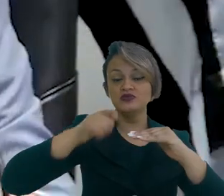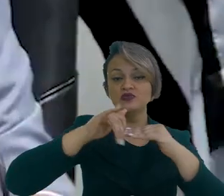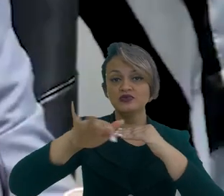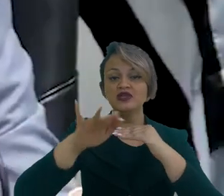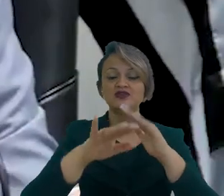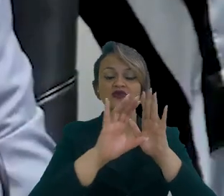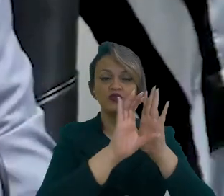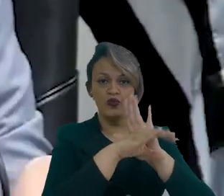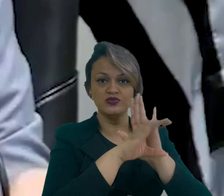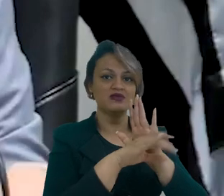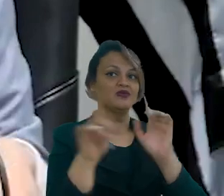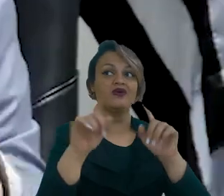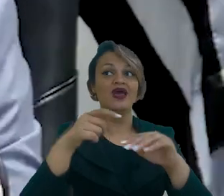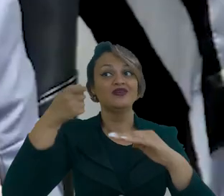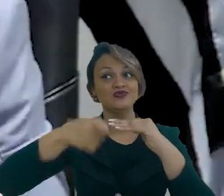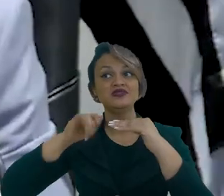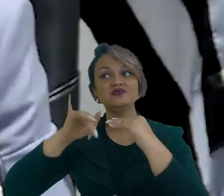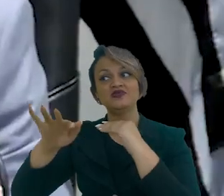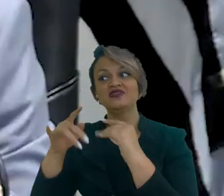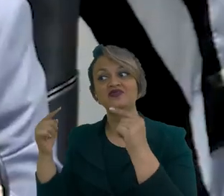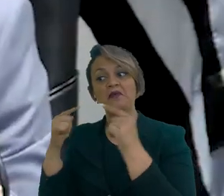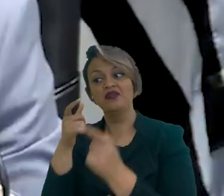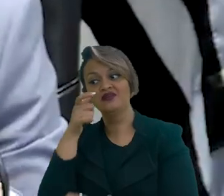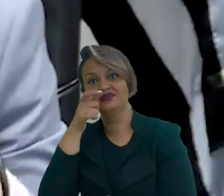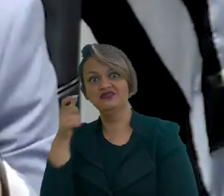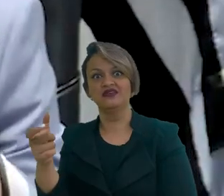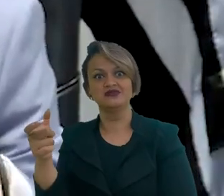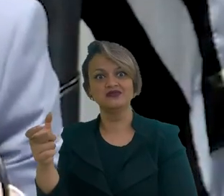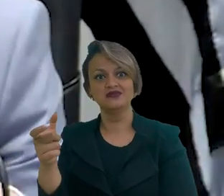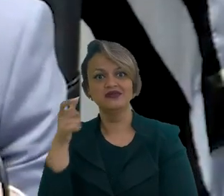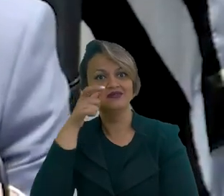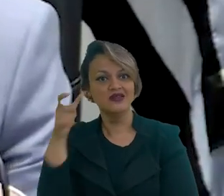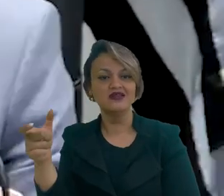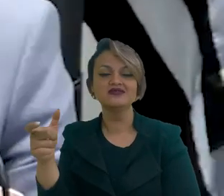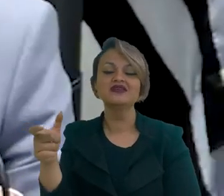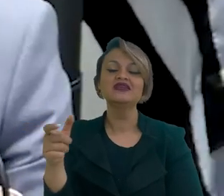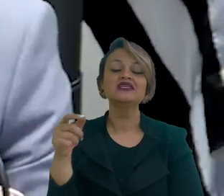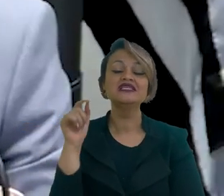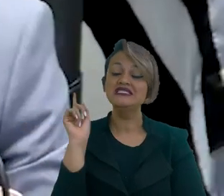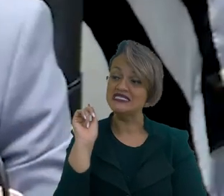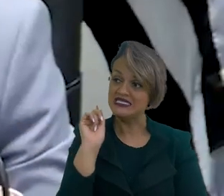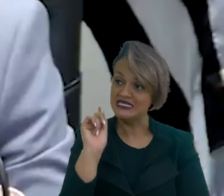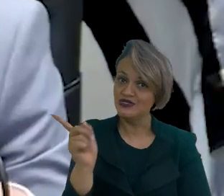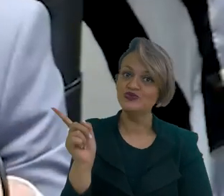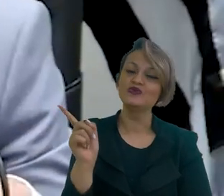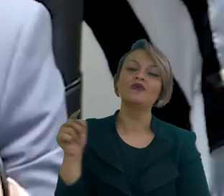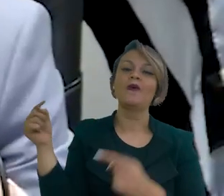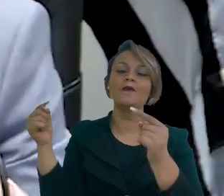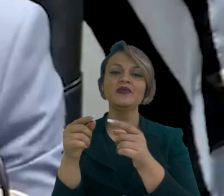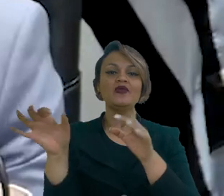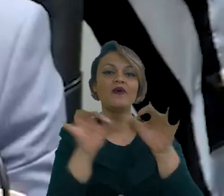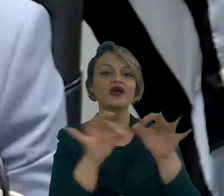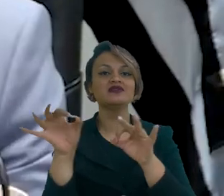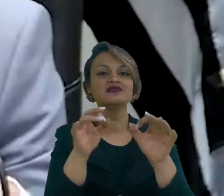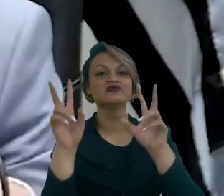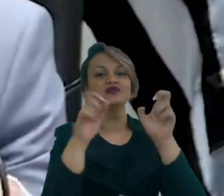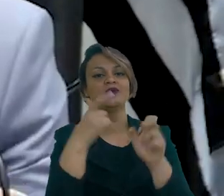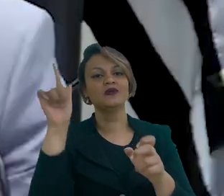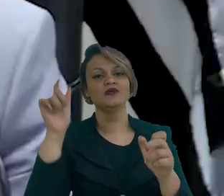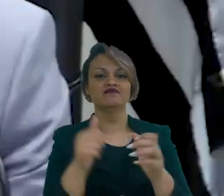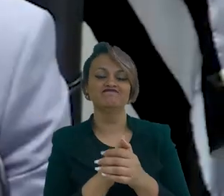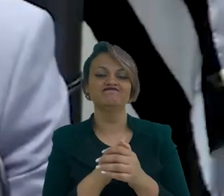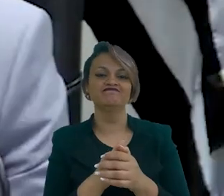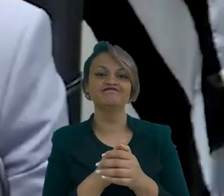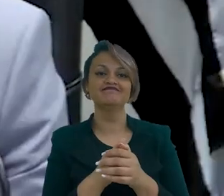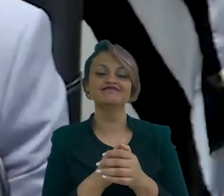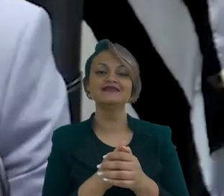jurisprudência dos conceitos mas jurisprudência dos interesses e isso realmente representa um outro organização